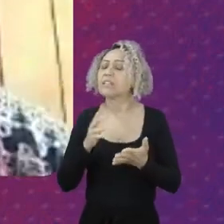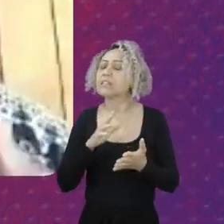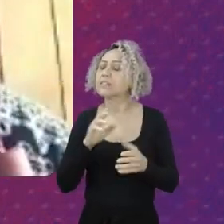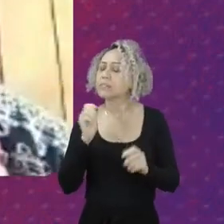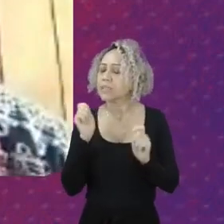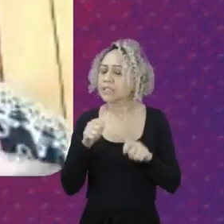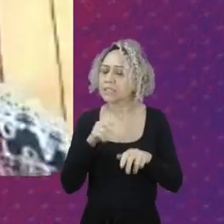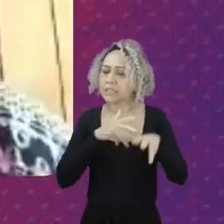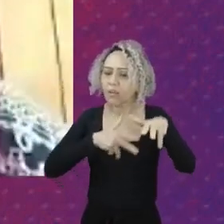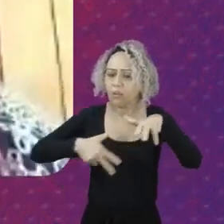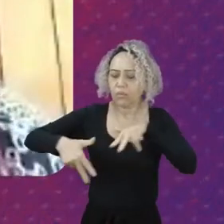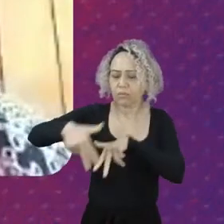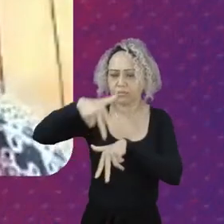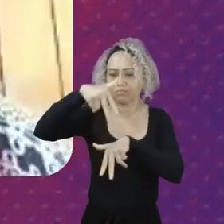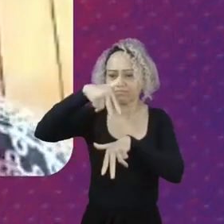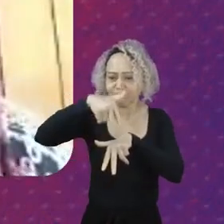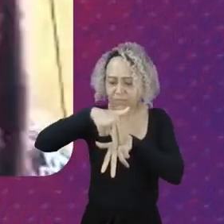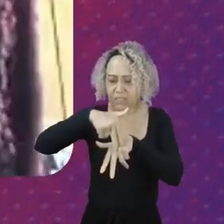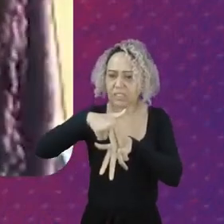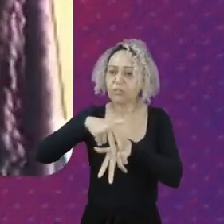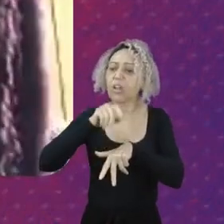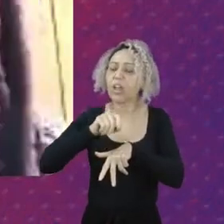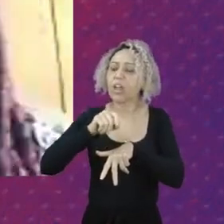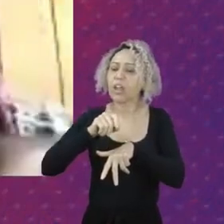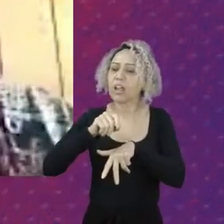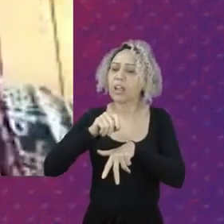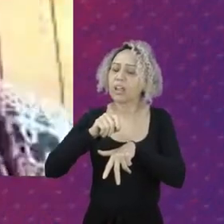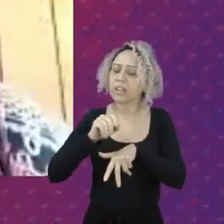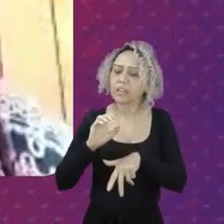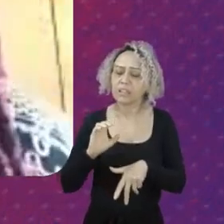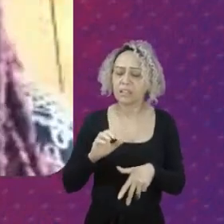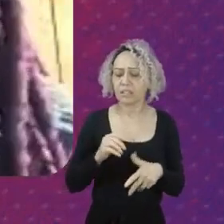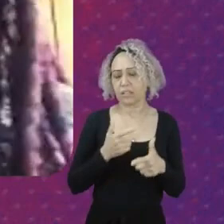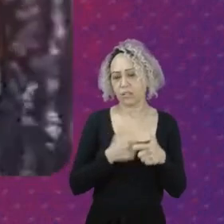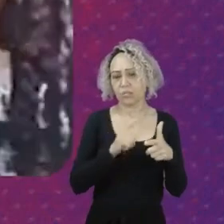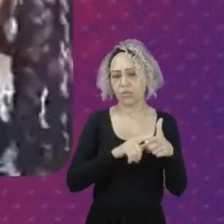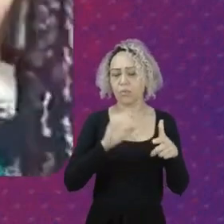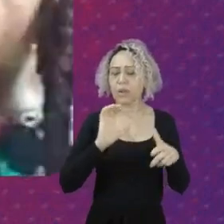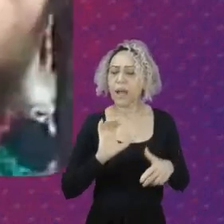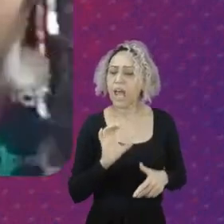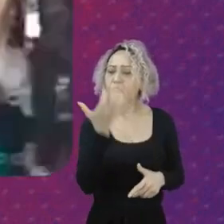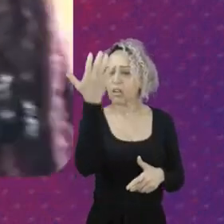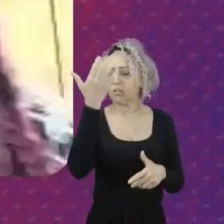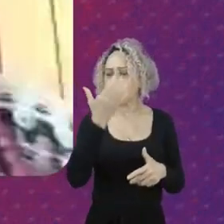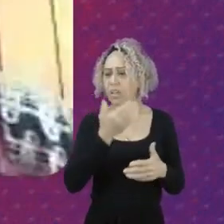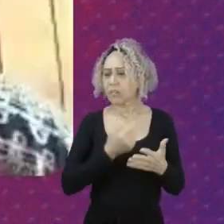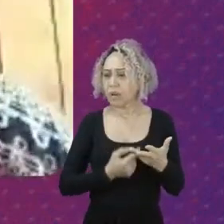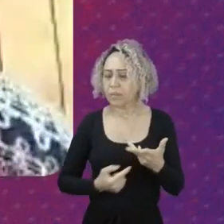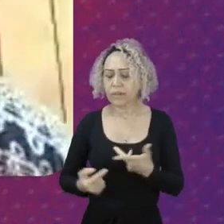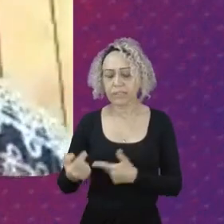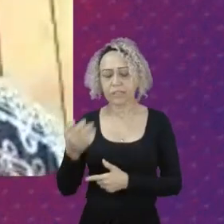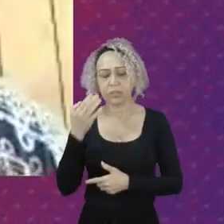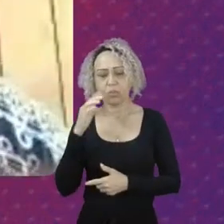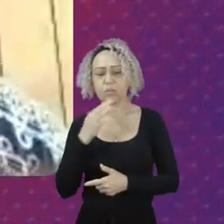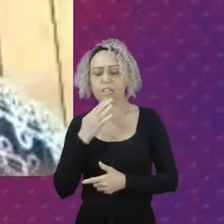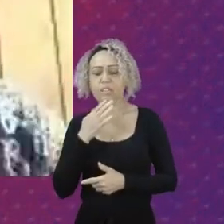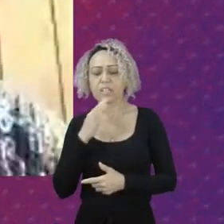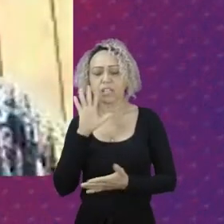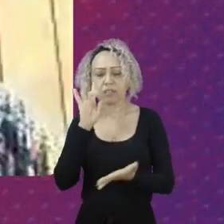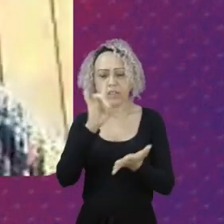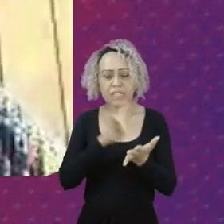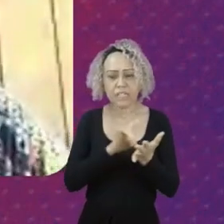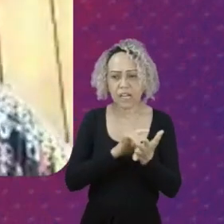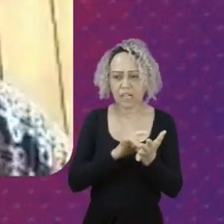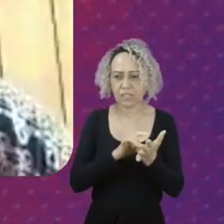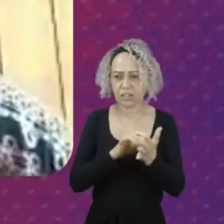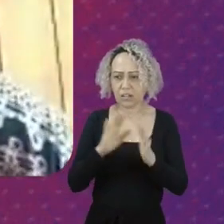protagonista na produção de soluções. Então, conhecendo as realidades, a especificidade, a favela